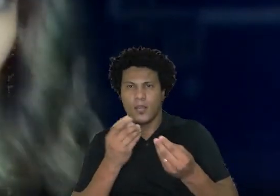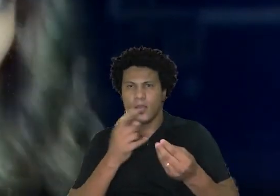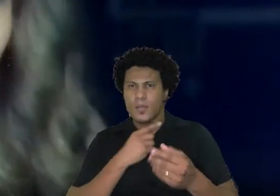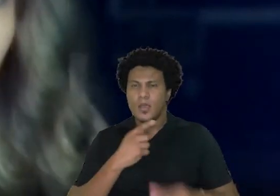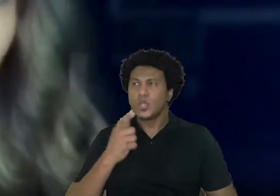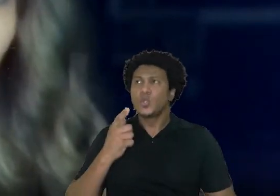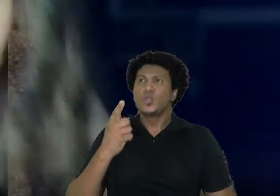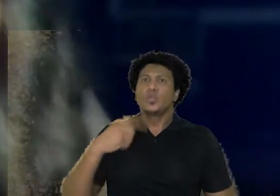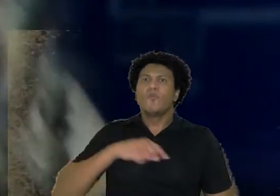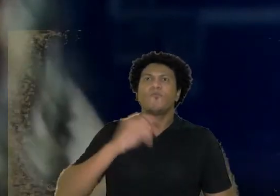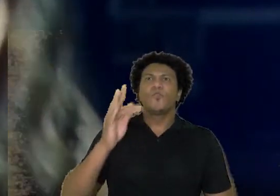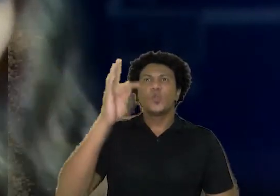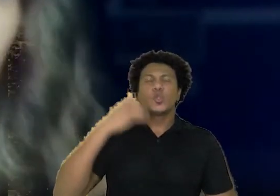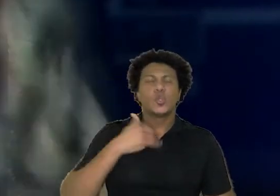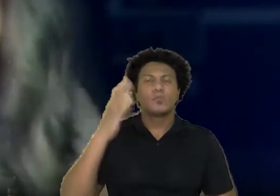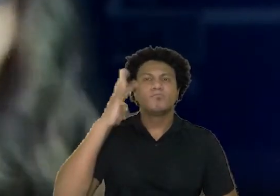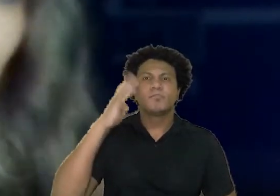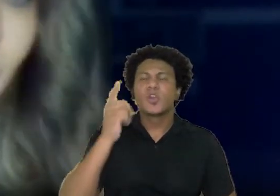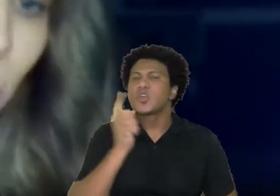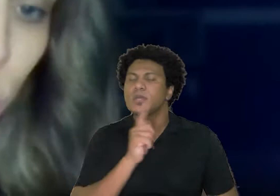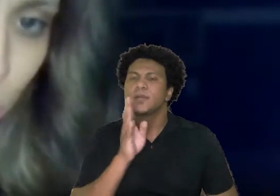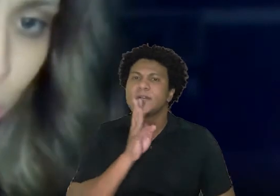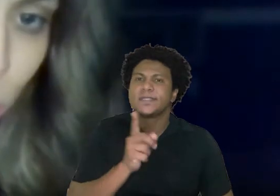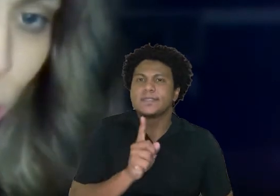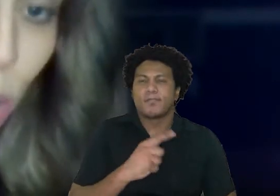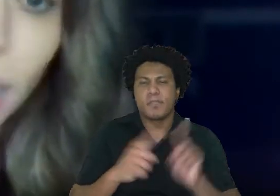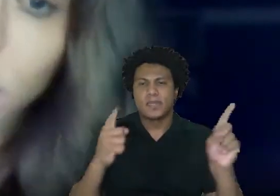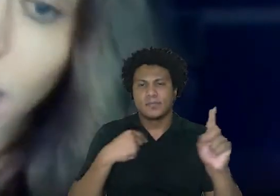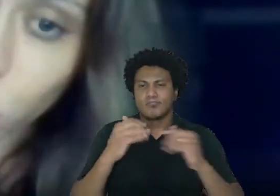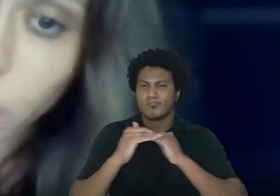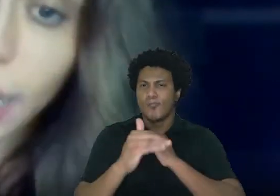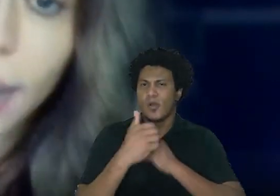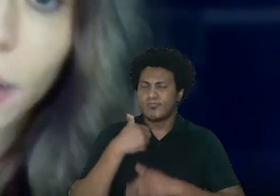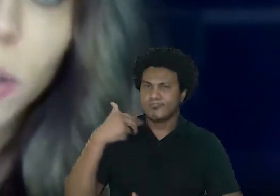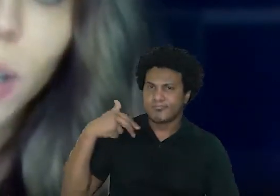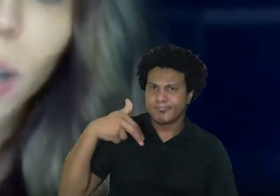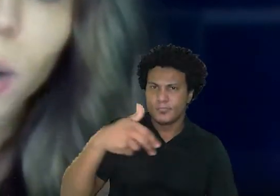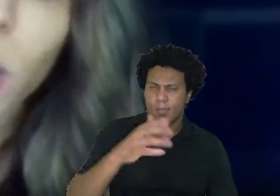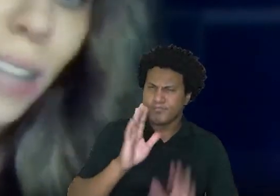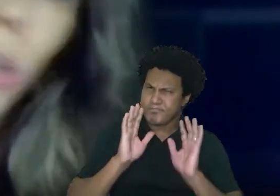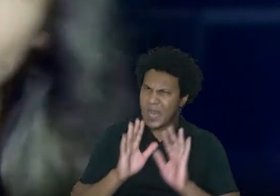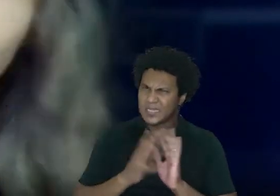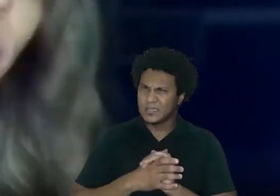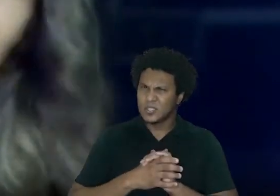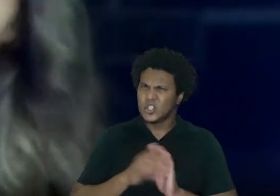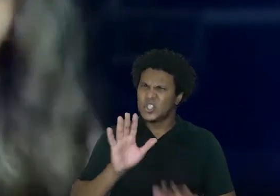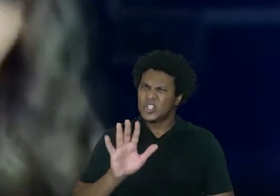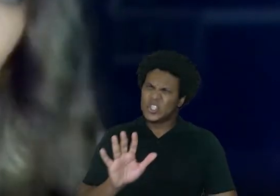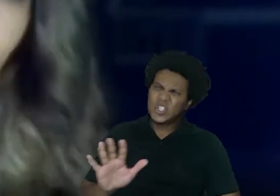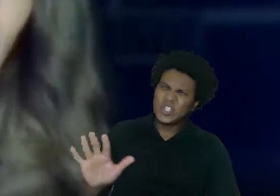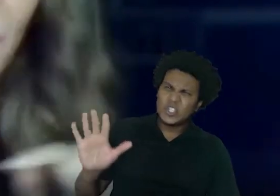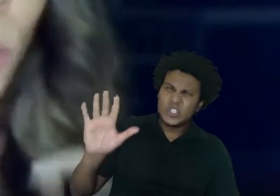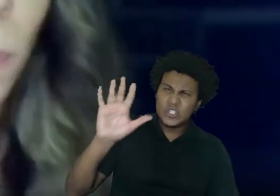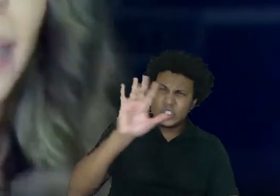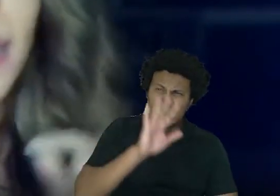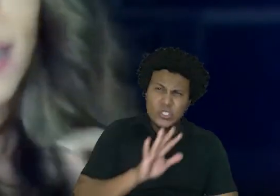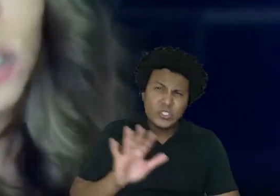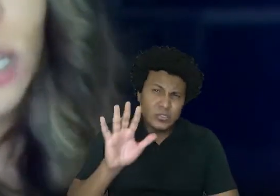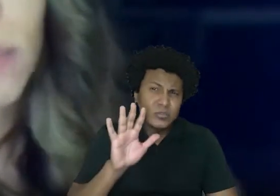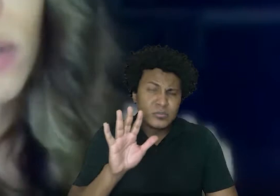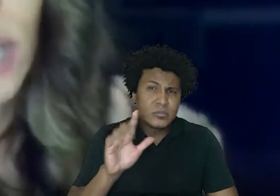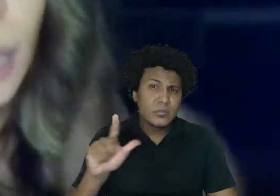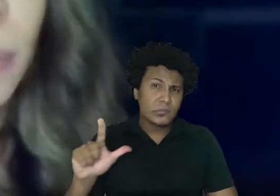andar para trás, de vez em quando, só para sacanear os planos, tornar diálogos precários, gozar do que nunca vamos conhecer, por mais